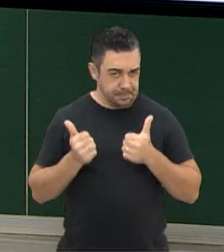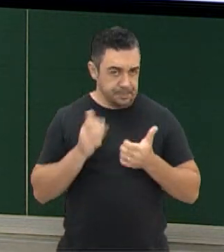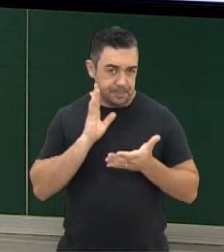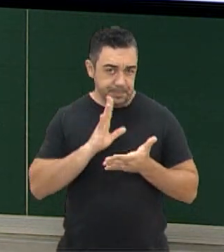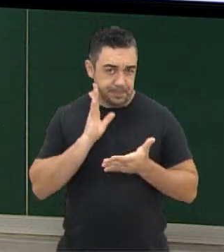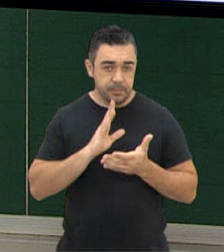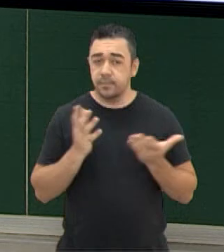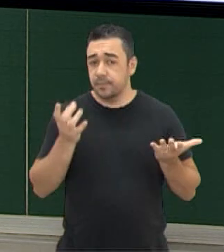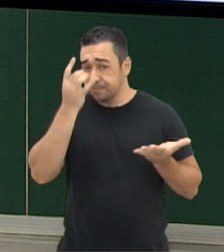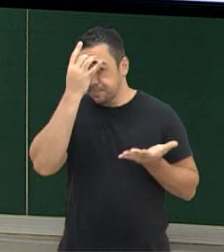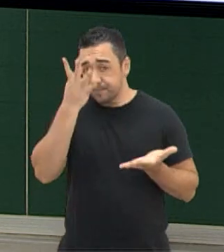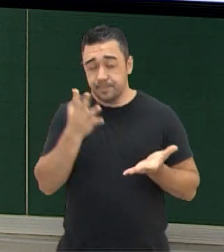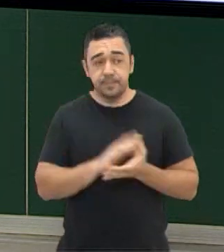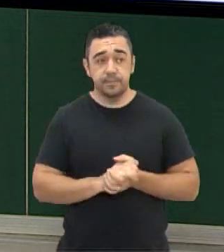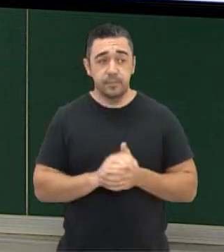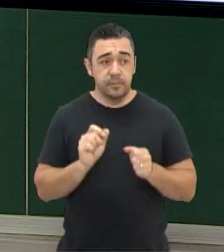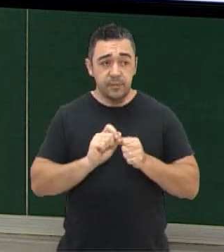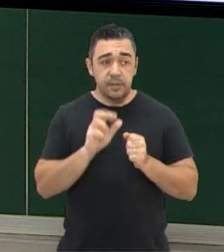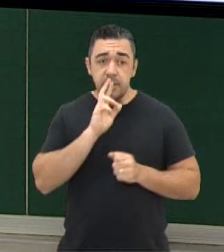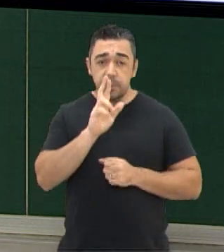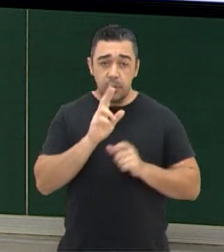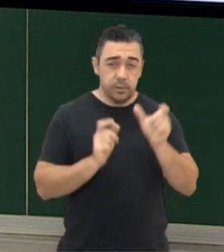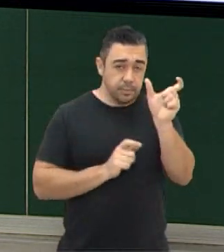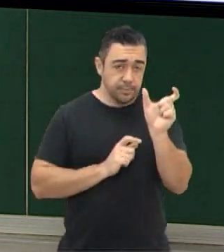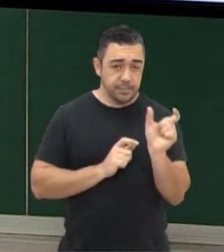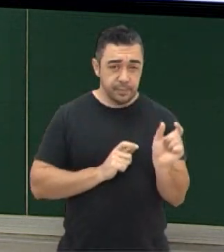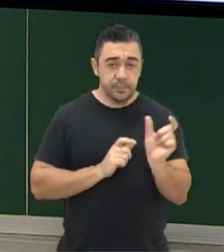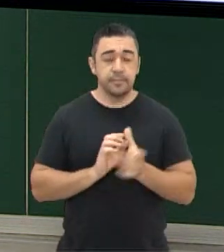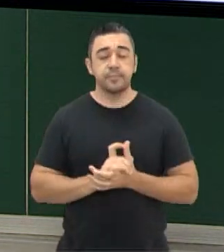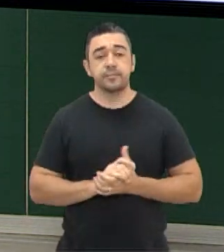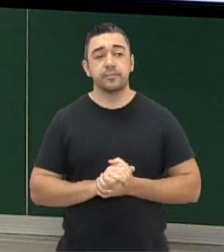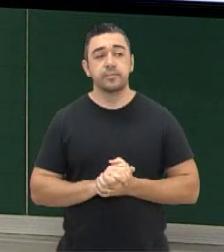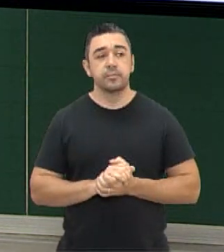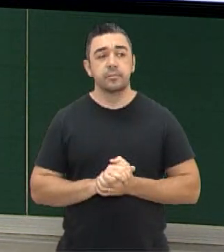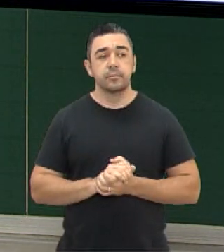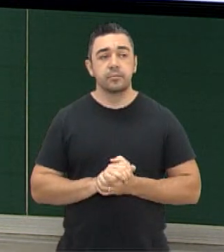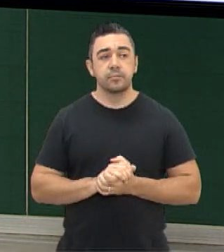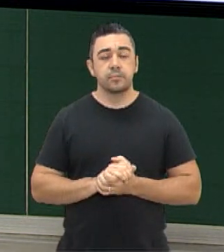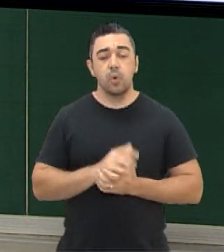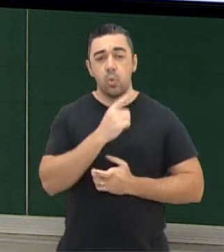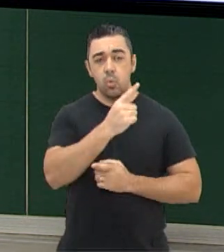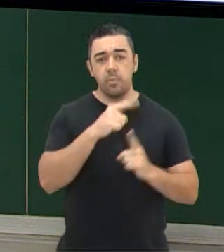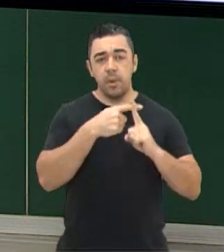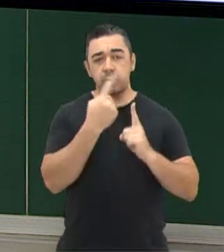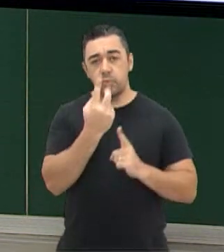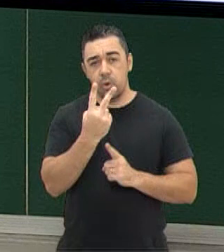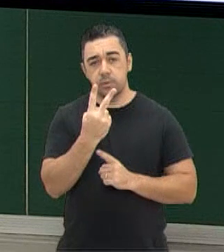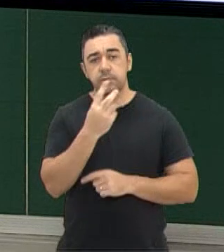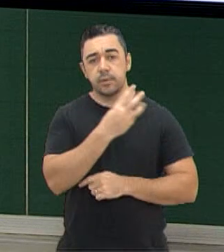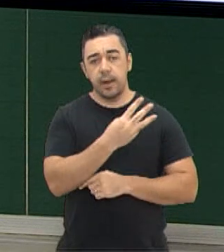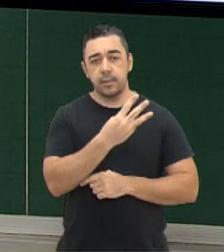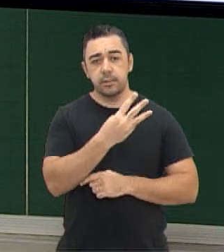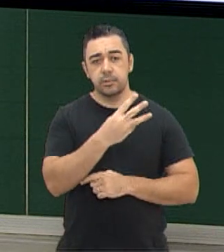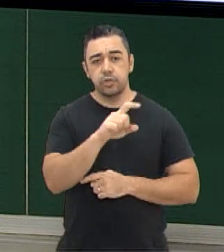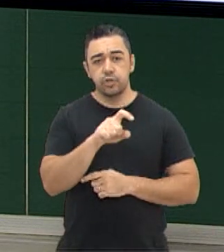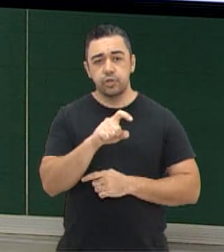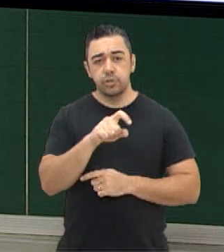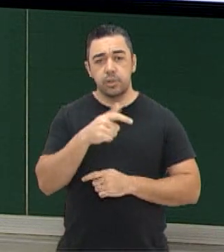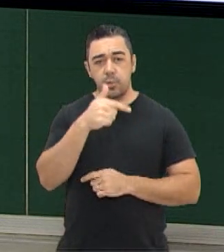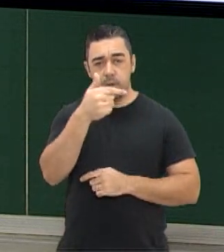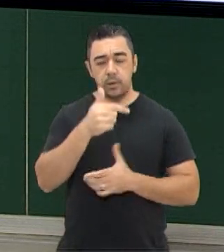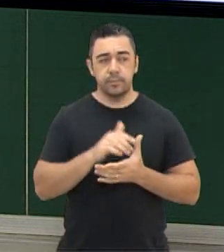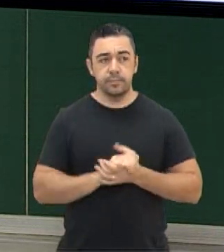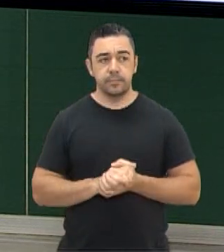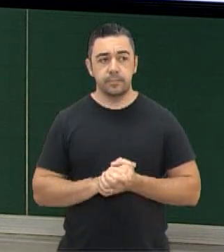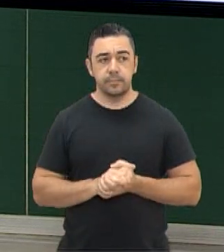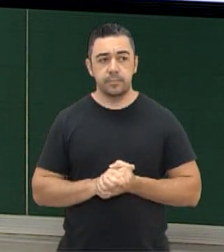Legal? Agora ficou fácil. Vou fazer este primeiro que tem o x ao quadrado. 1 mais 2, 3x ao